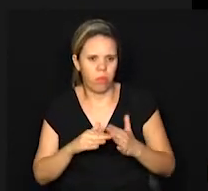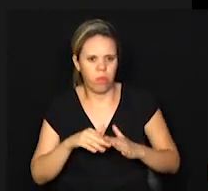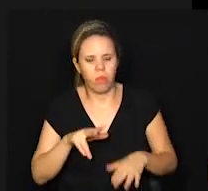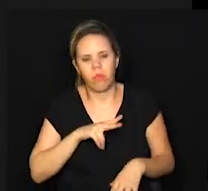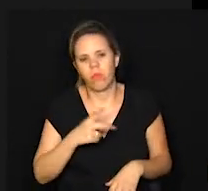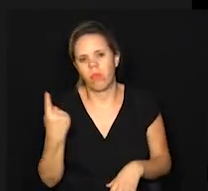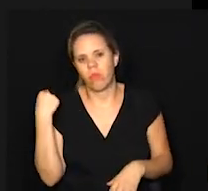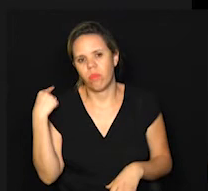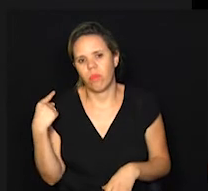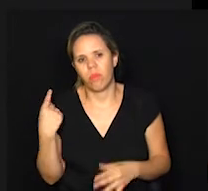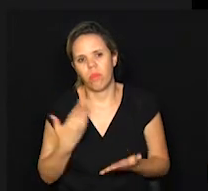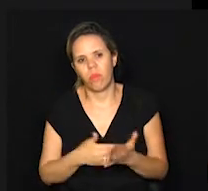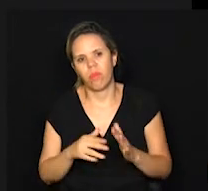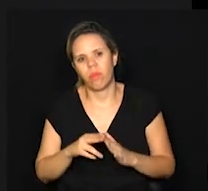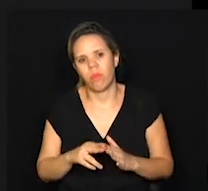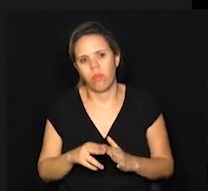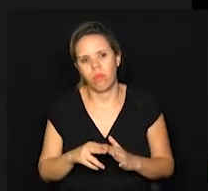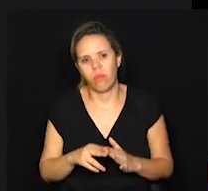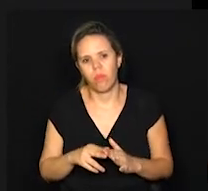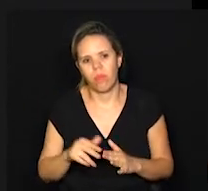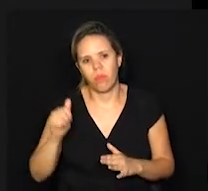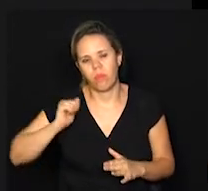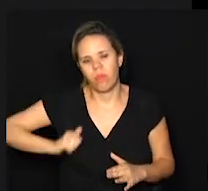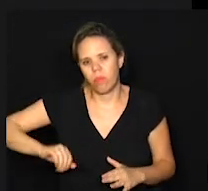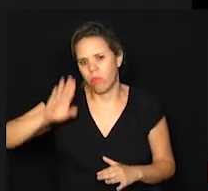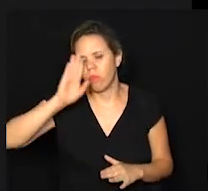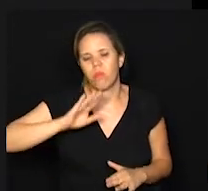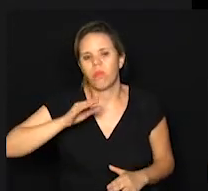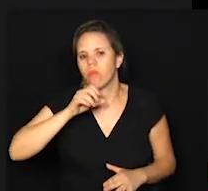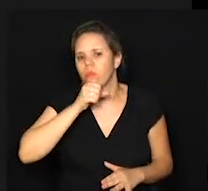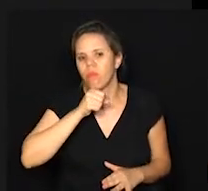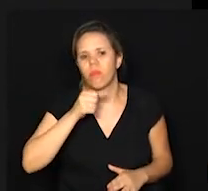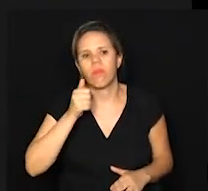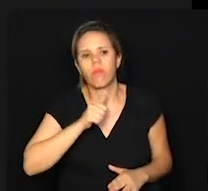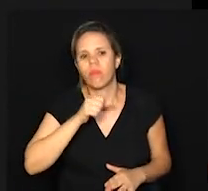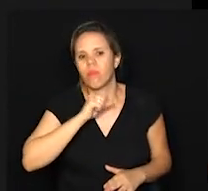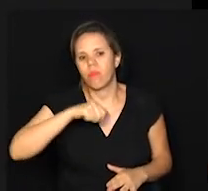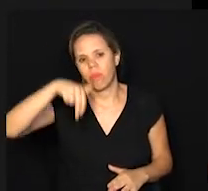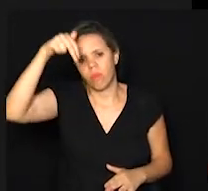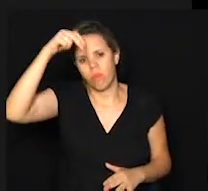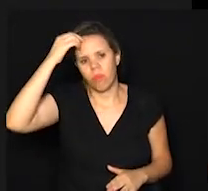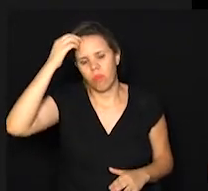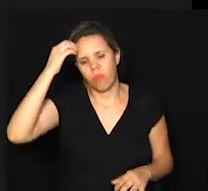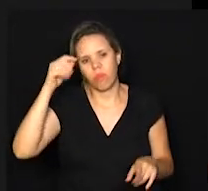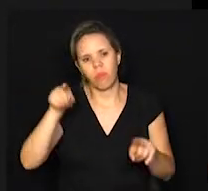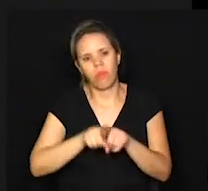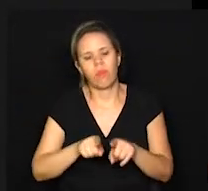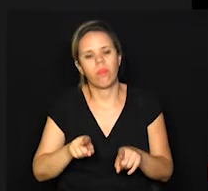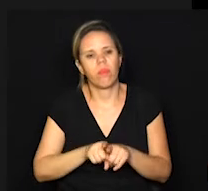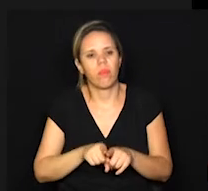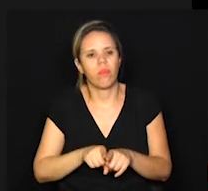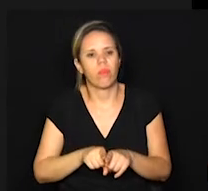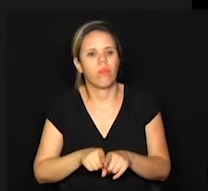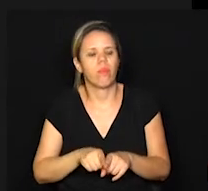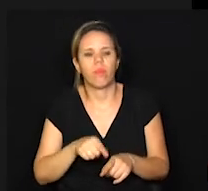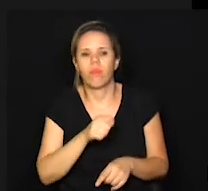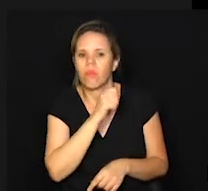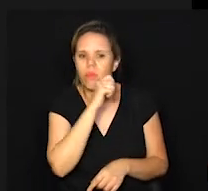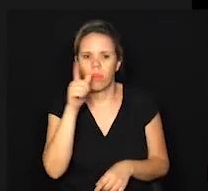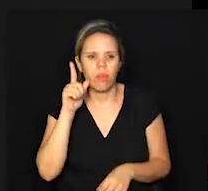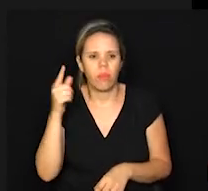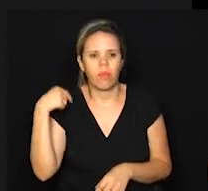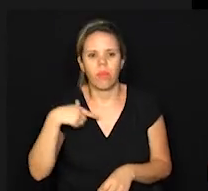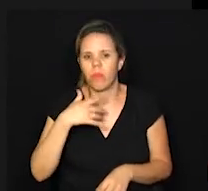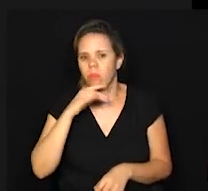eu estudei no colégio Miguel Cervantes, eu era bolsista. A minha avó é nordestina também. Minha avó é lagoana. E minha avó, de parte de